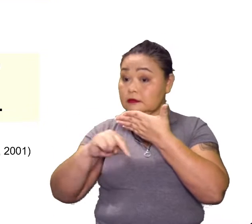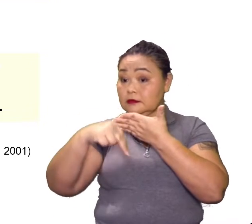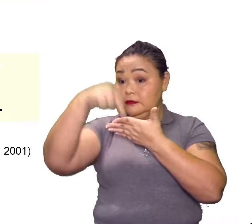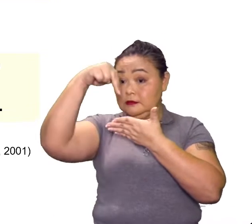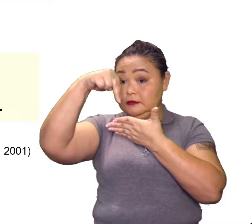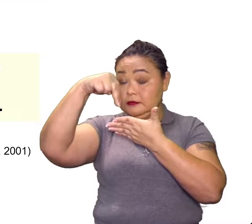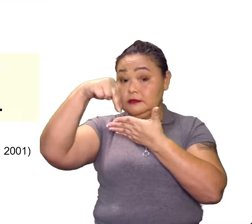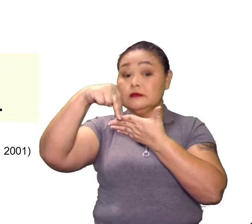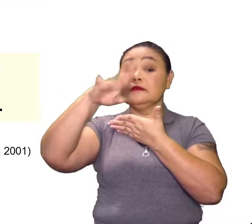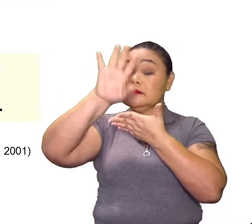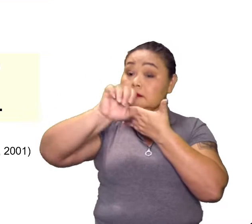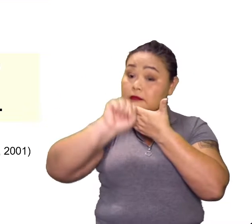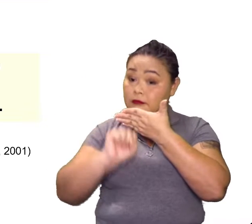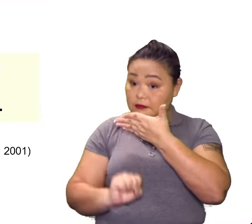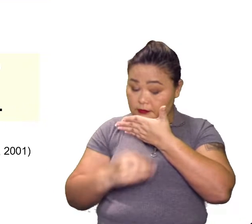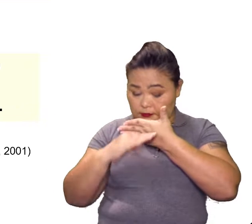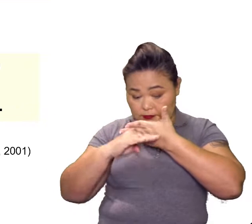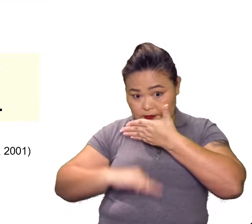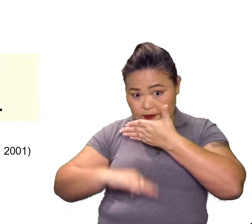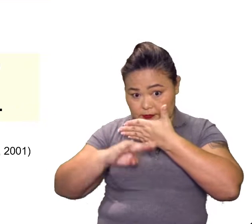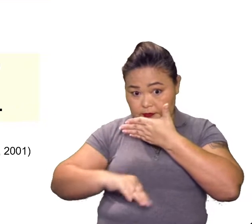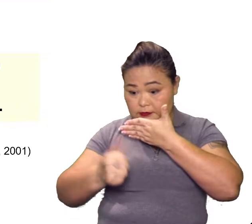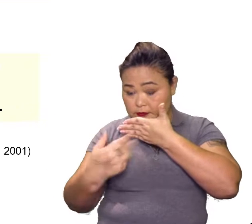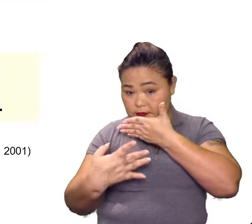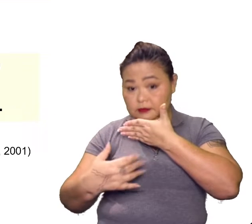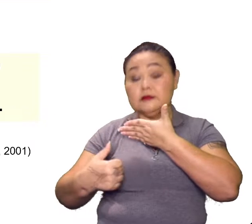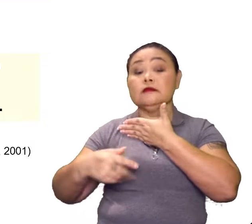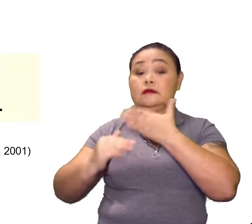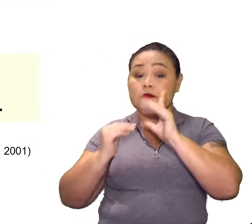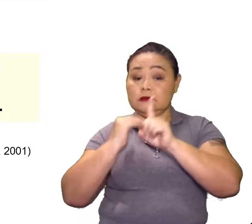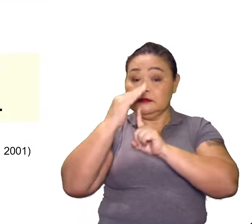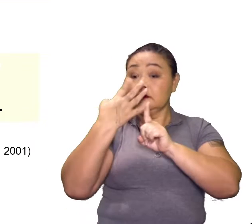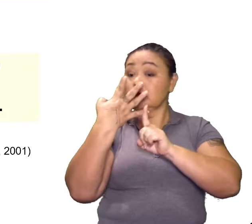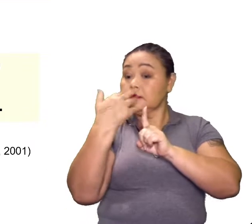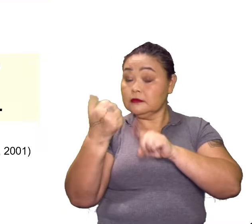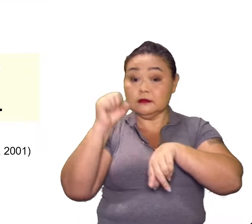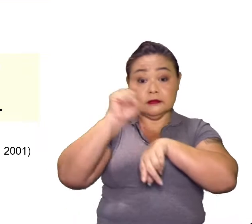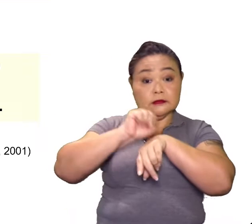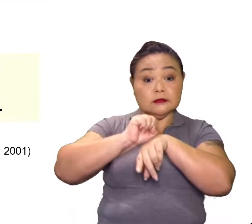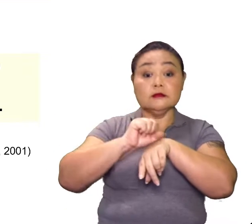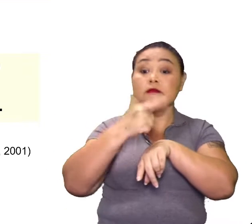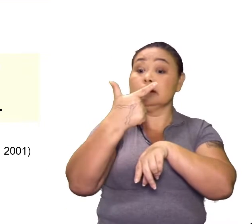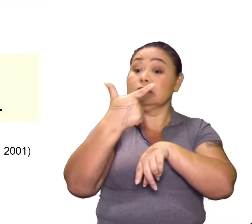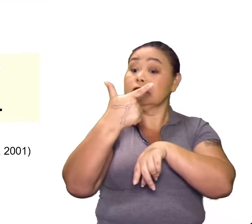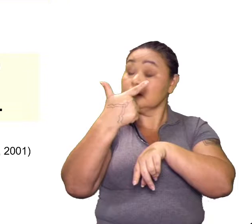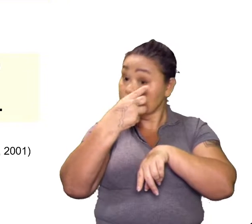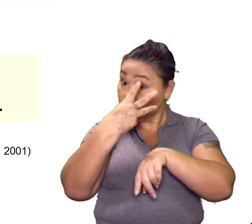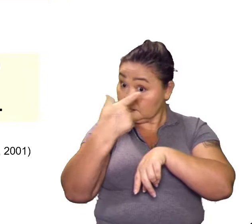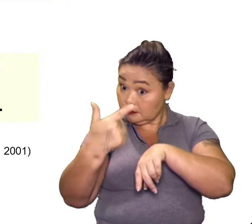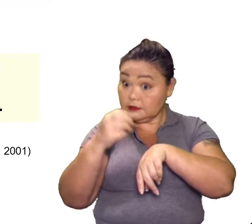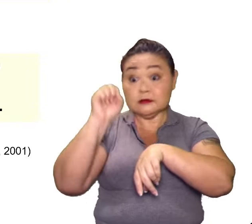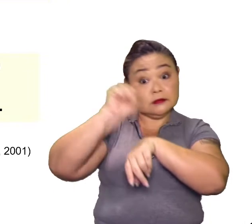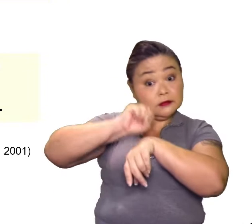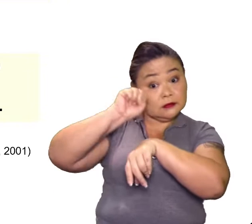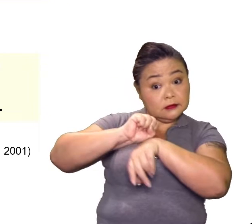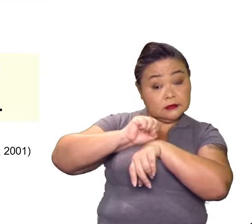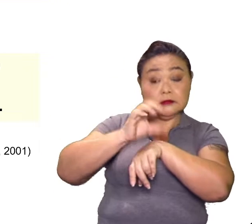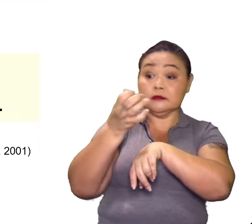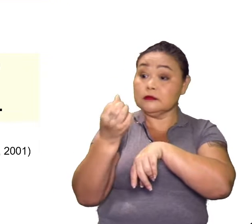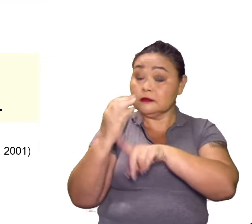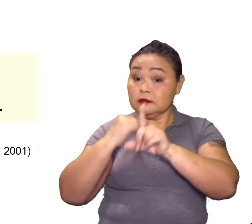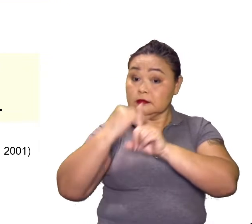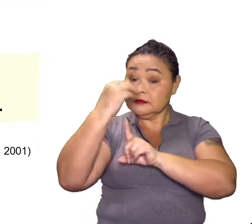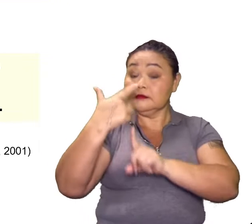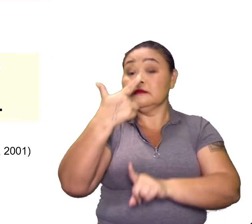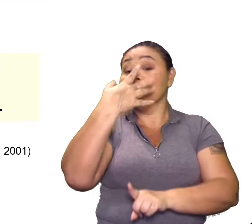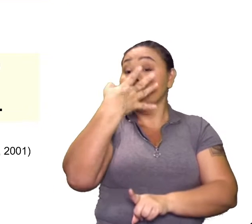né? Meridional quer dizer sul. 13 graus, 41 minutos, 32 segundos sul, latitude. 60